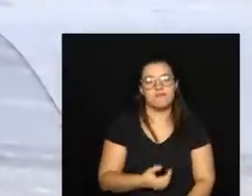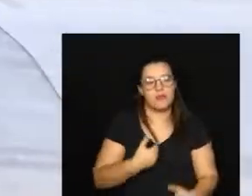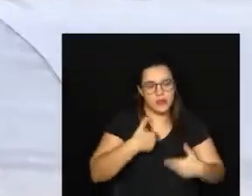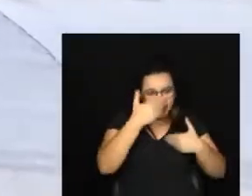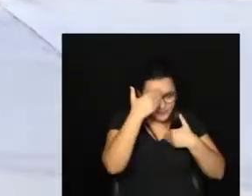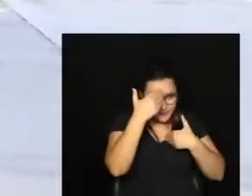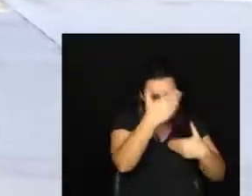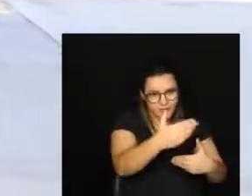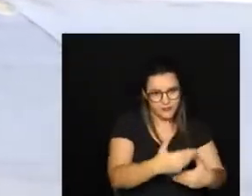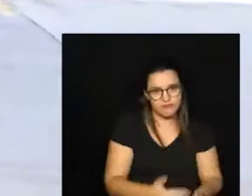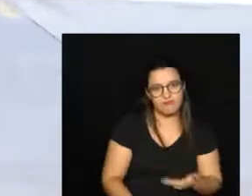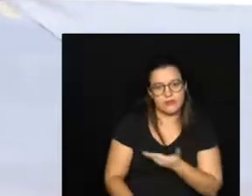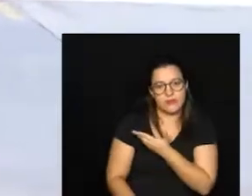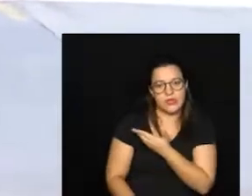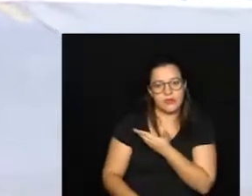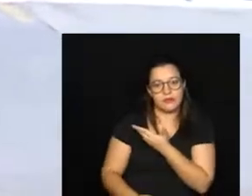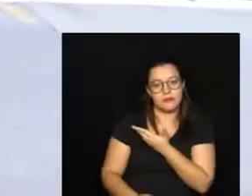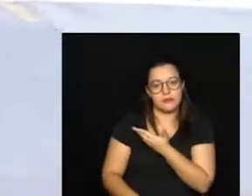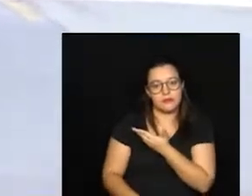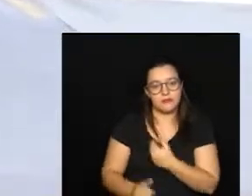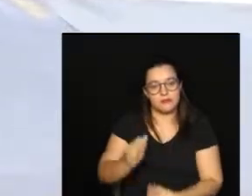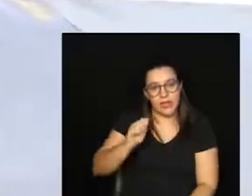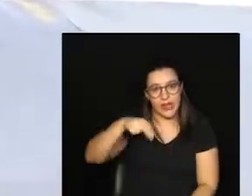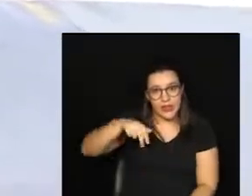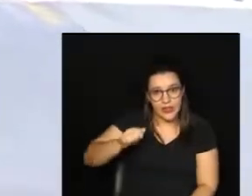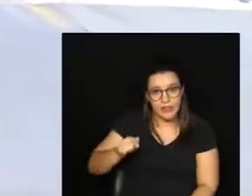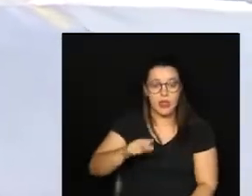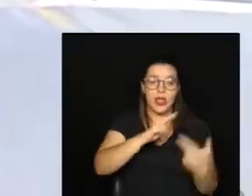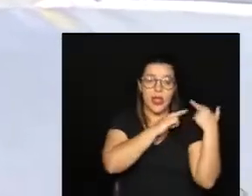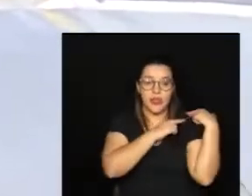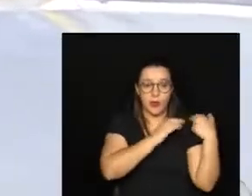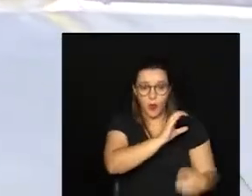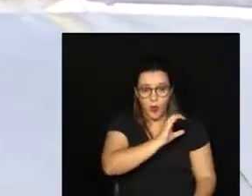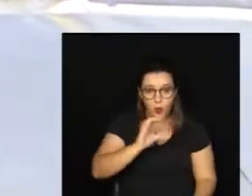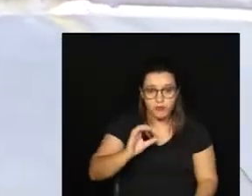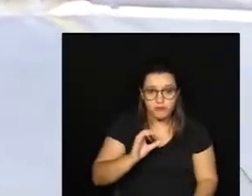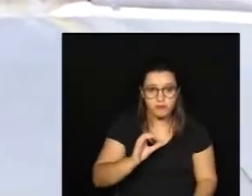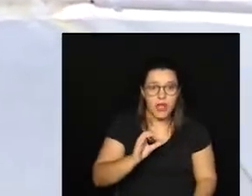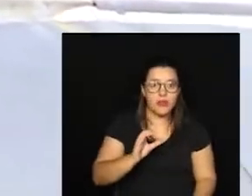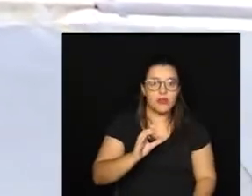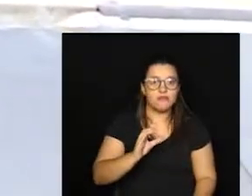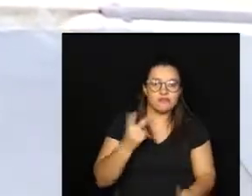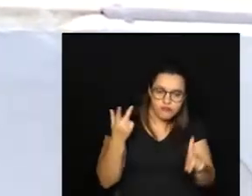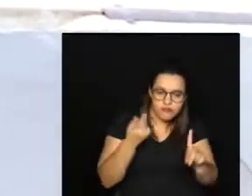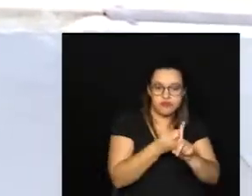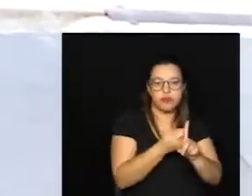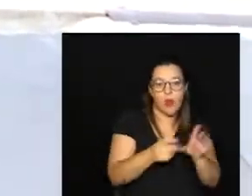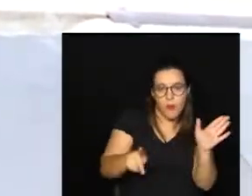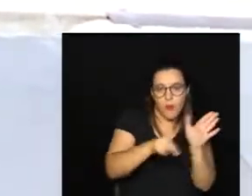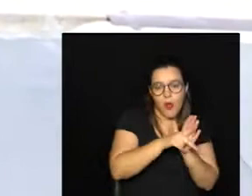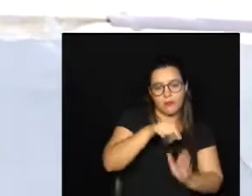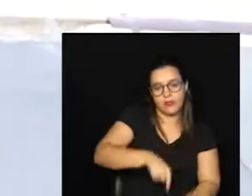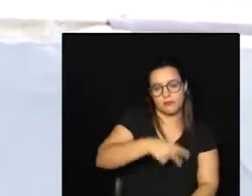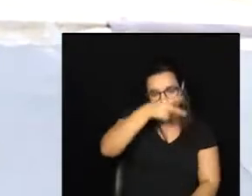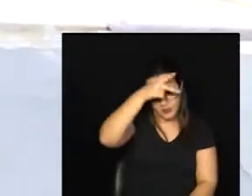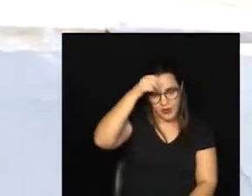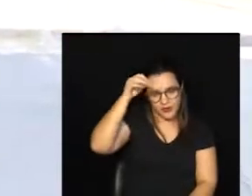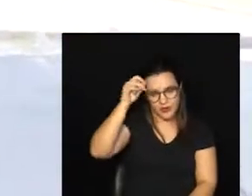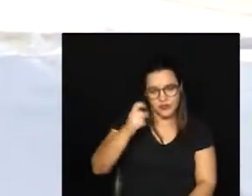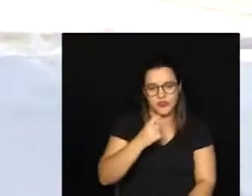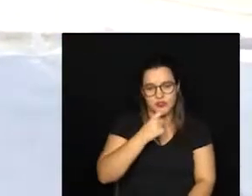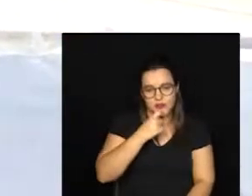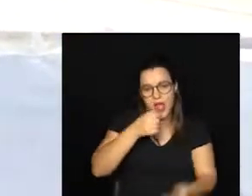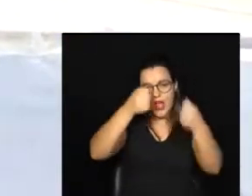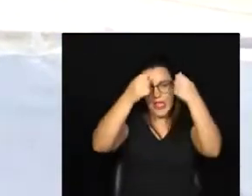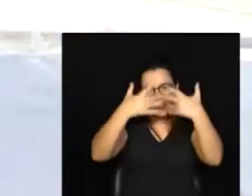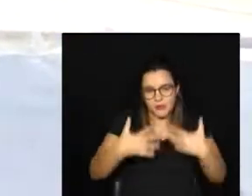a Ana Cecília, que é coordenadora do programa de imunização da Prefeitura de Campinas, que pôde falar um pouco a respeito